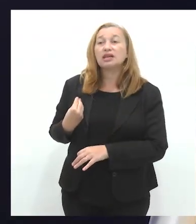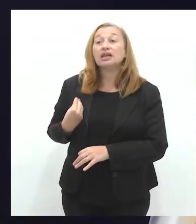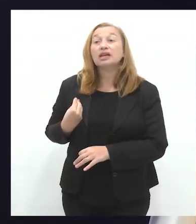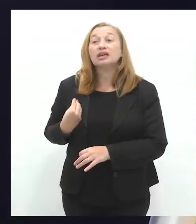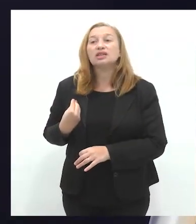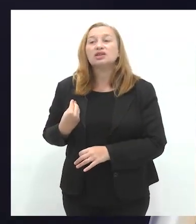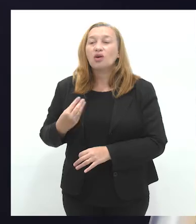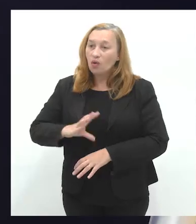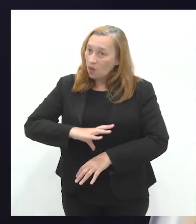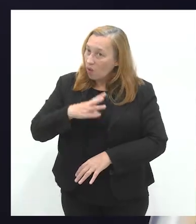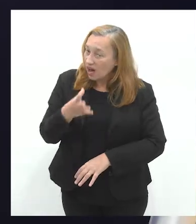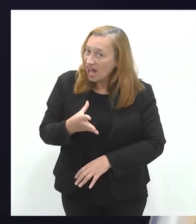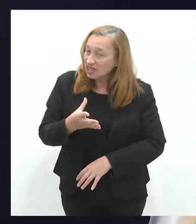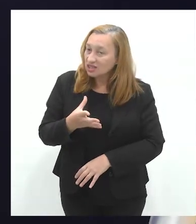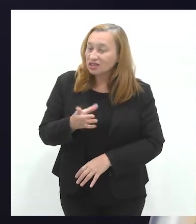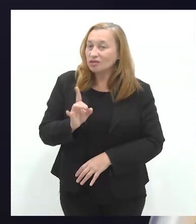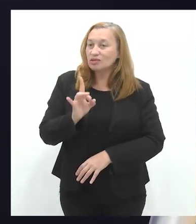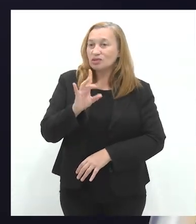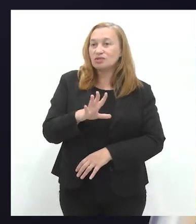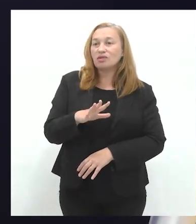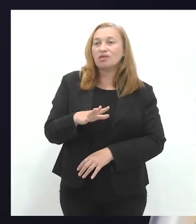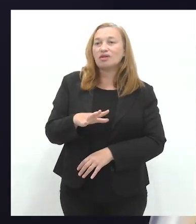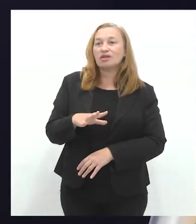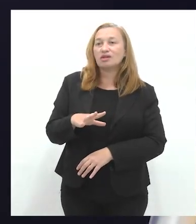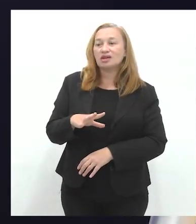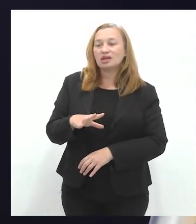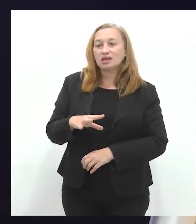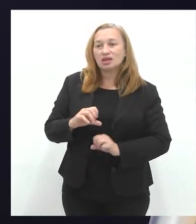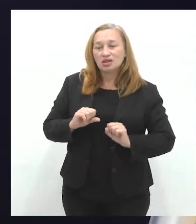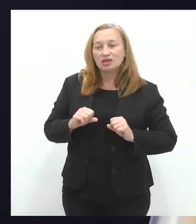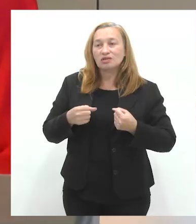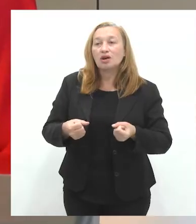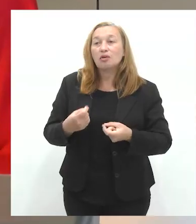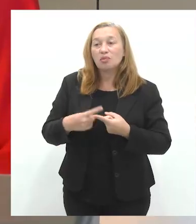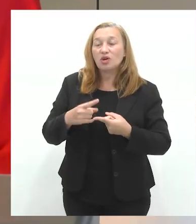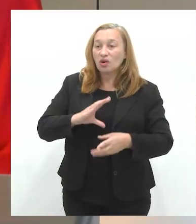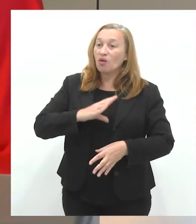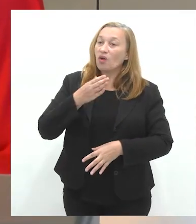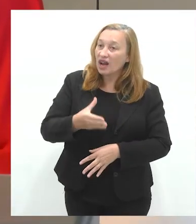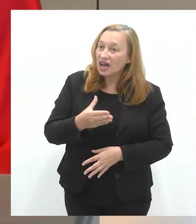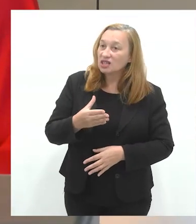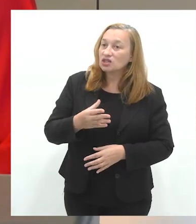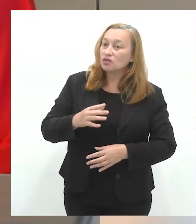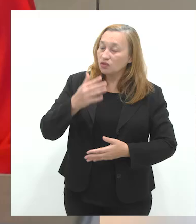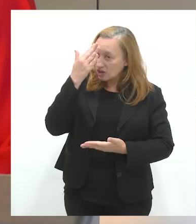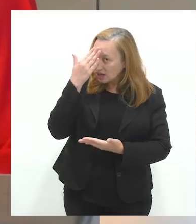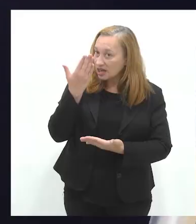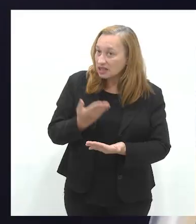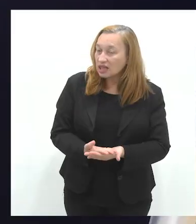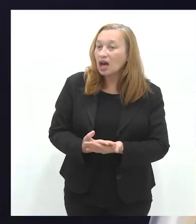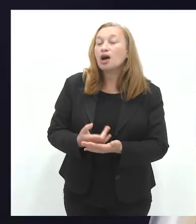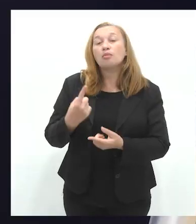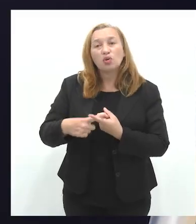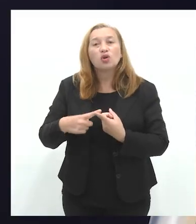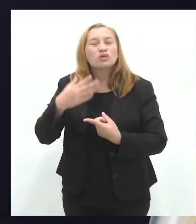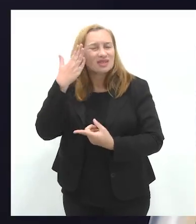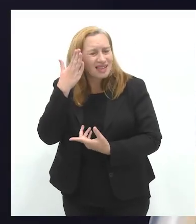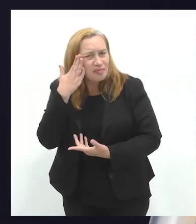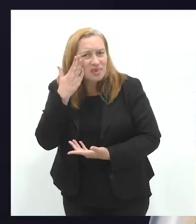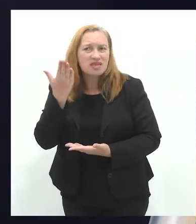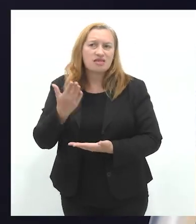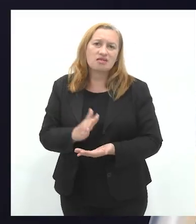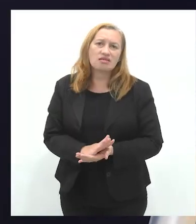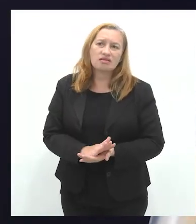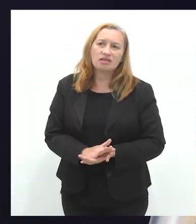quero, né? Coragem, não só coragem, confiança, tá? Porque coragem é você ir com medo mesmo. Eu fui confiante, porque eu sabia